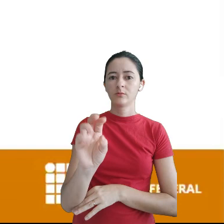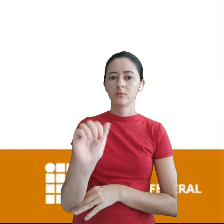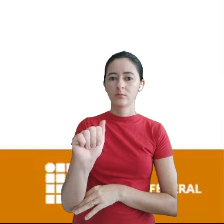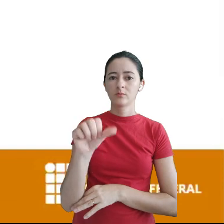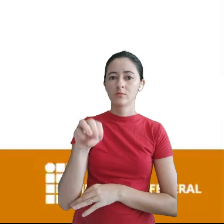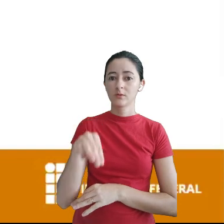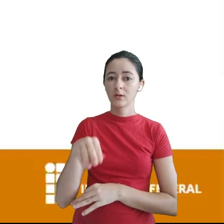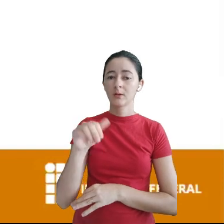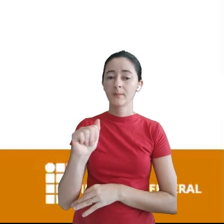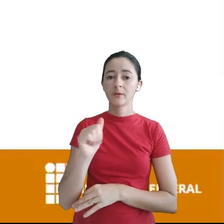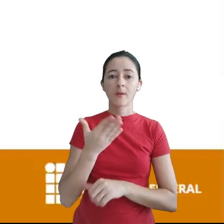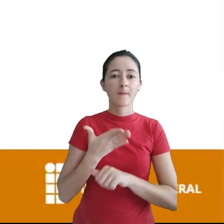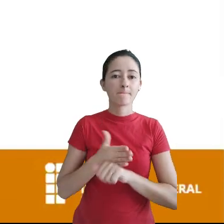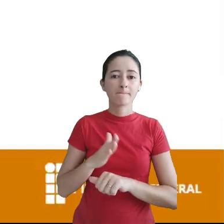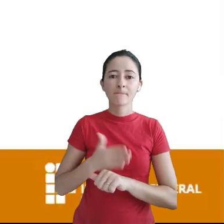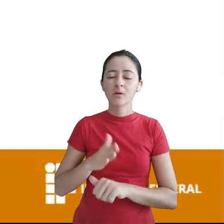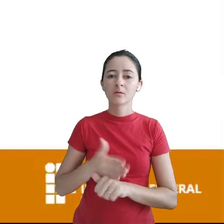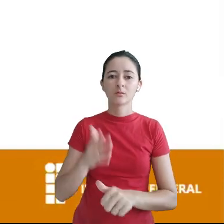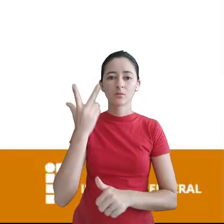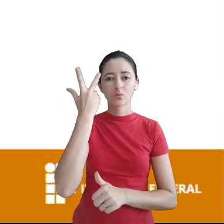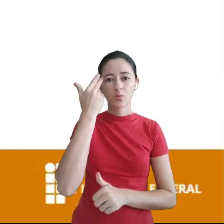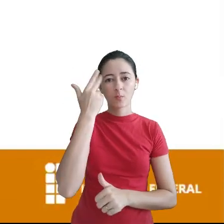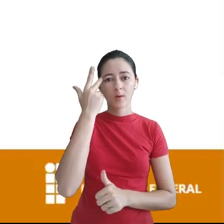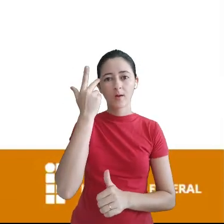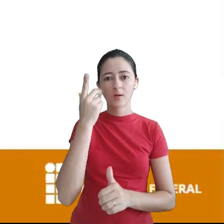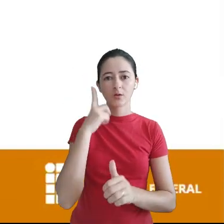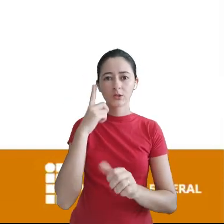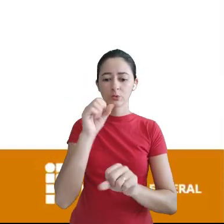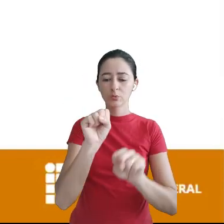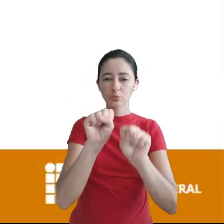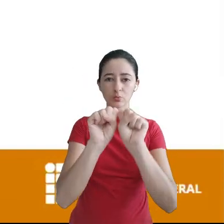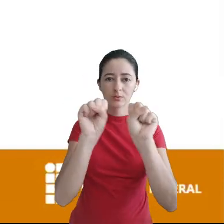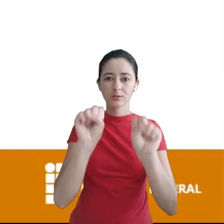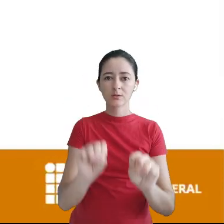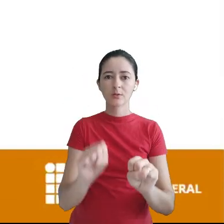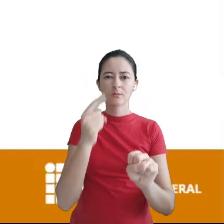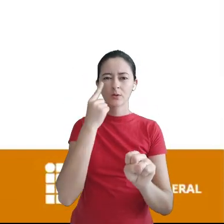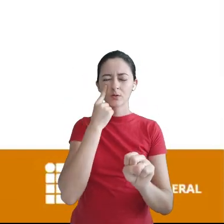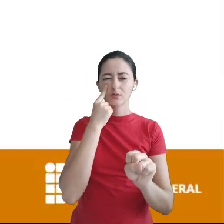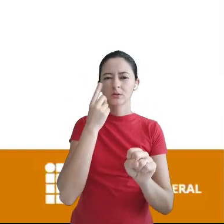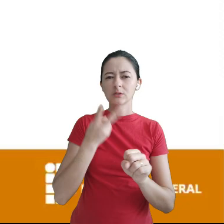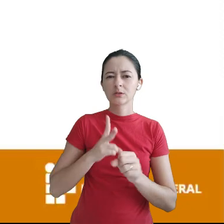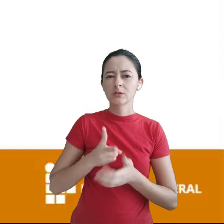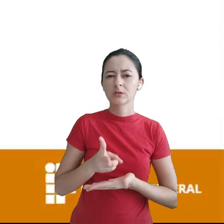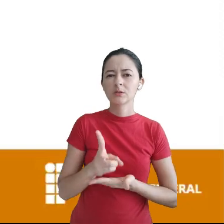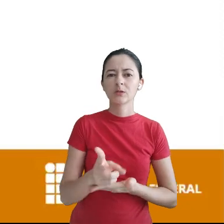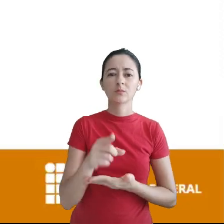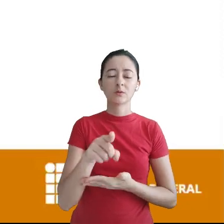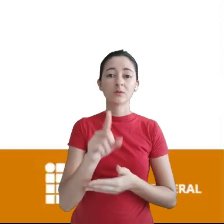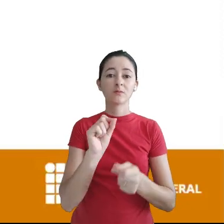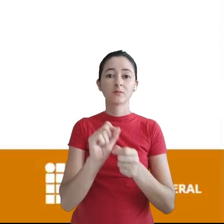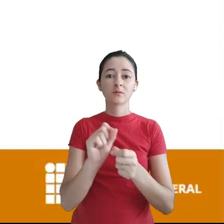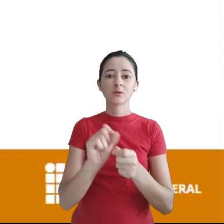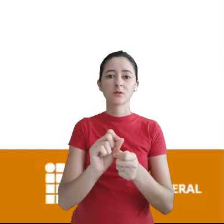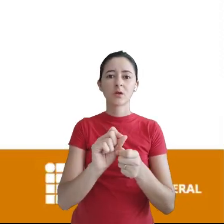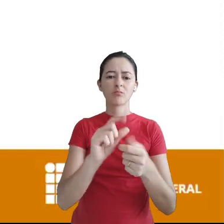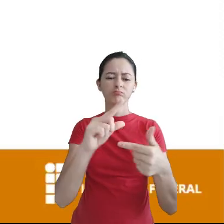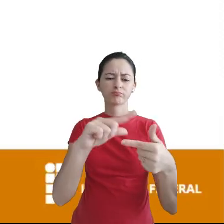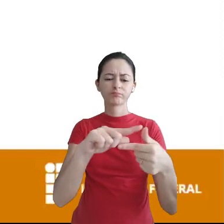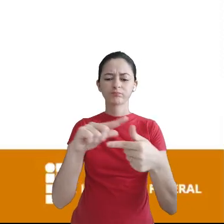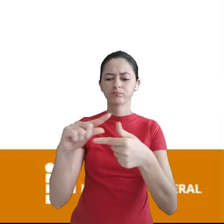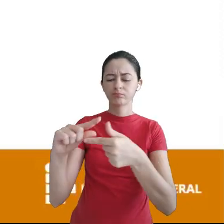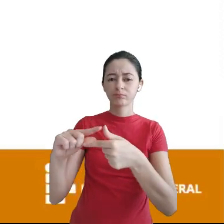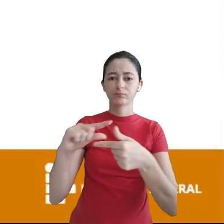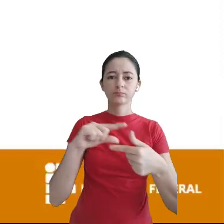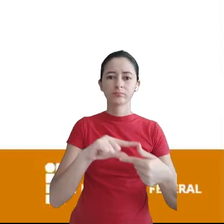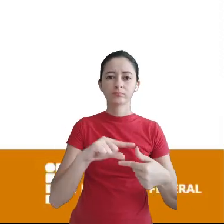De analisar. E por isso que uma das práticas muito comuns no desenvolvimento de sistemas é a revisão de pares, né? Sempre que você faz